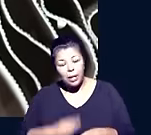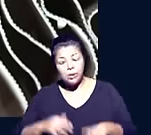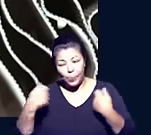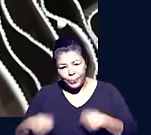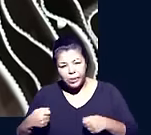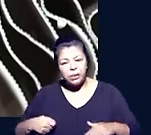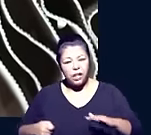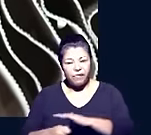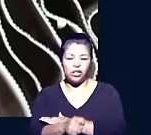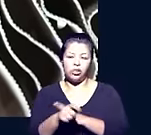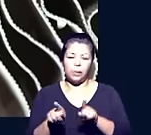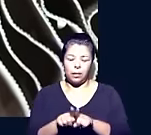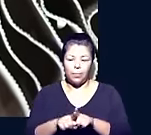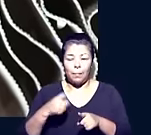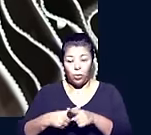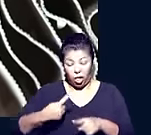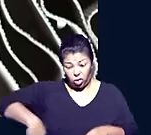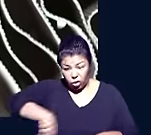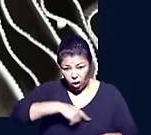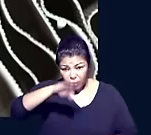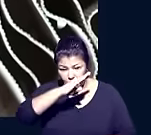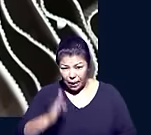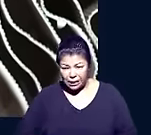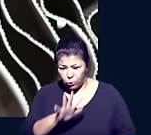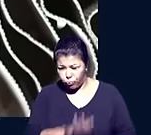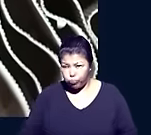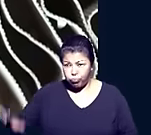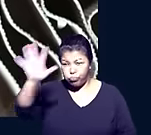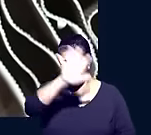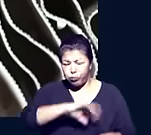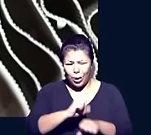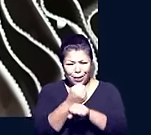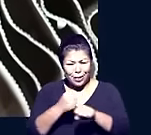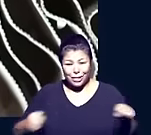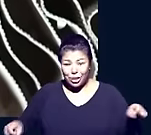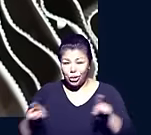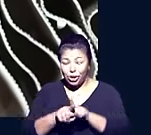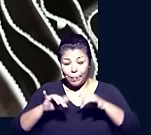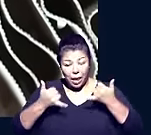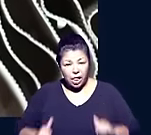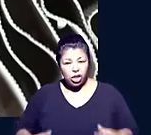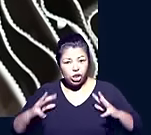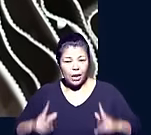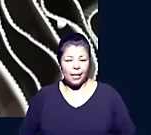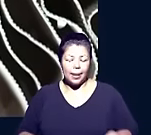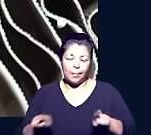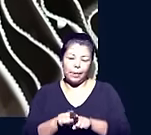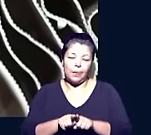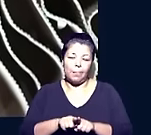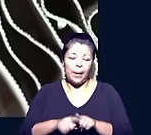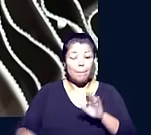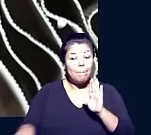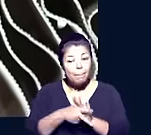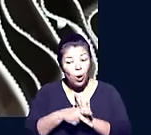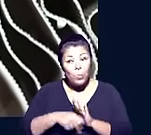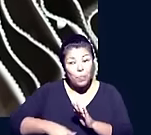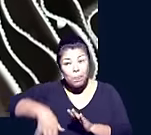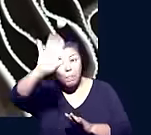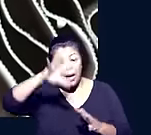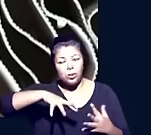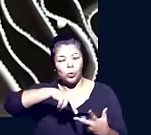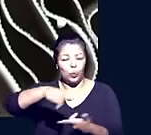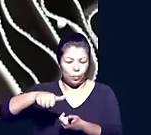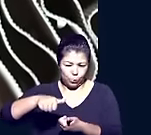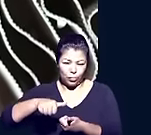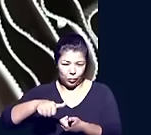disso porque nós somos a maior nação em geração de energia limpa do mundo e não podemos perder este compasso que Estados Unidos União